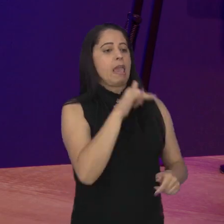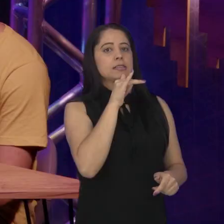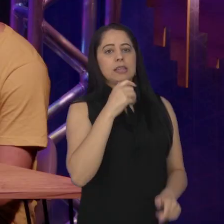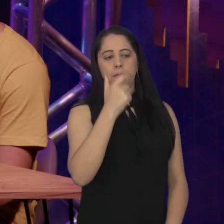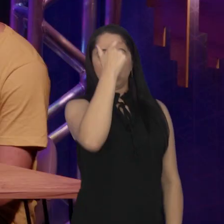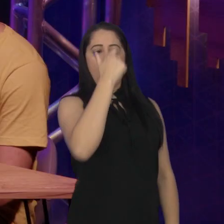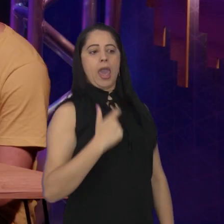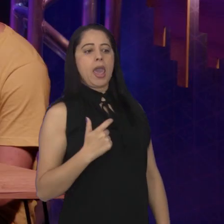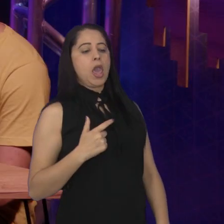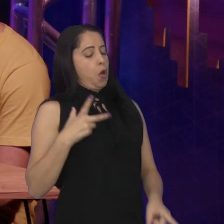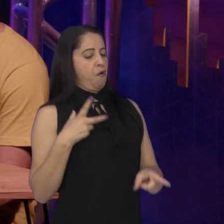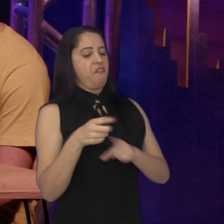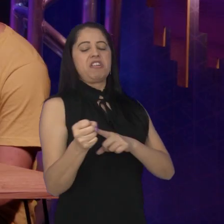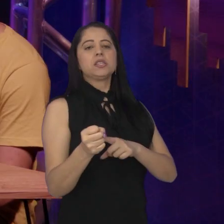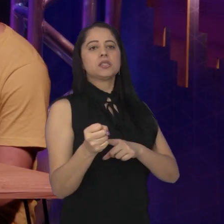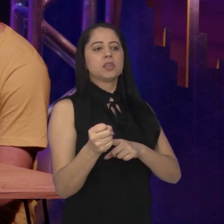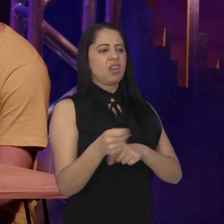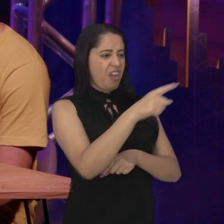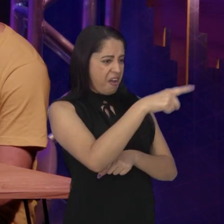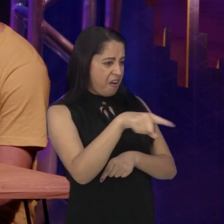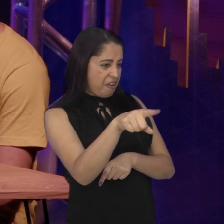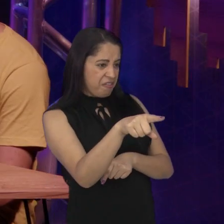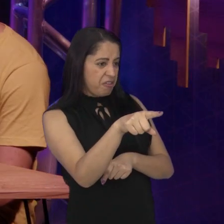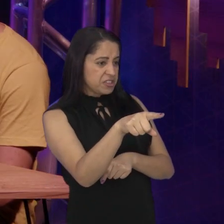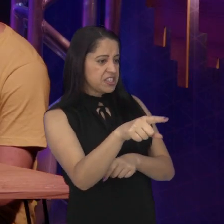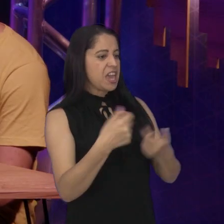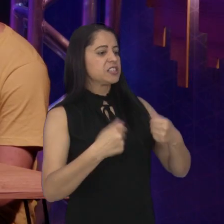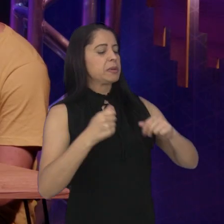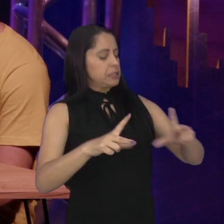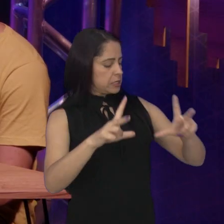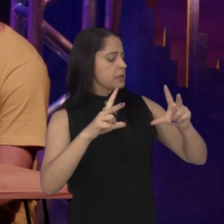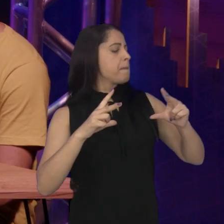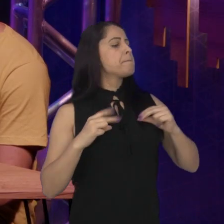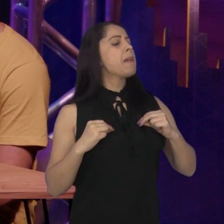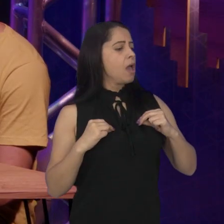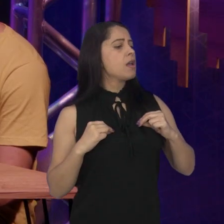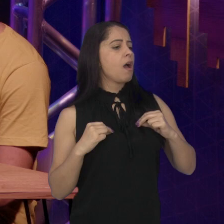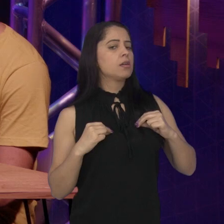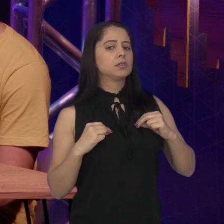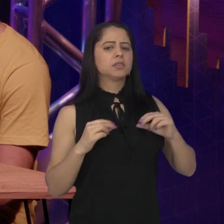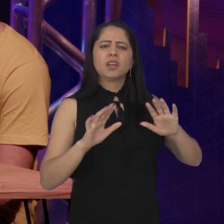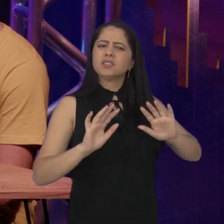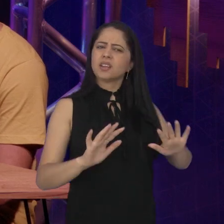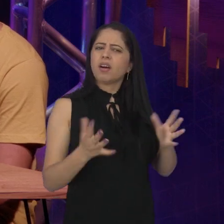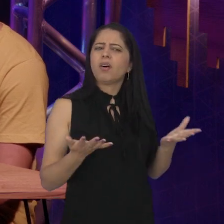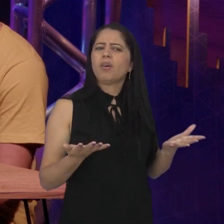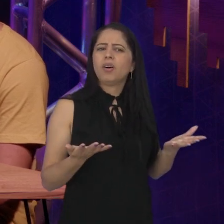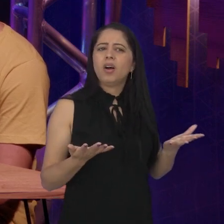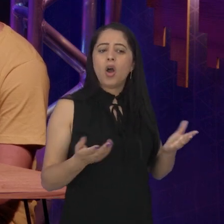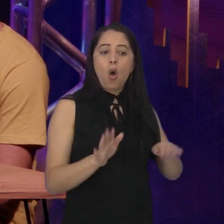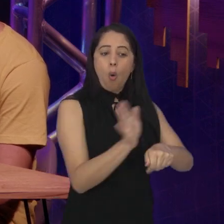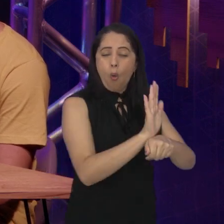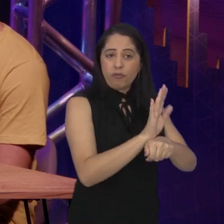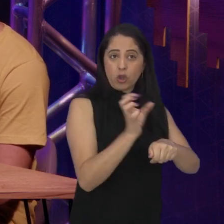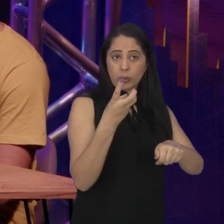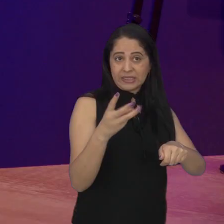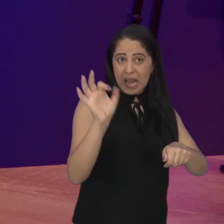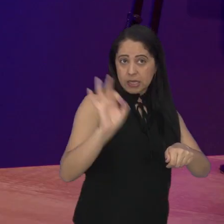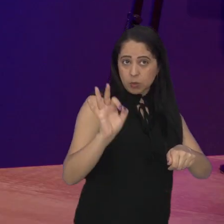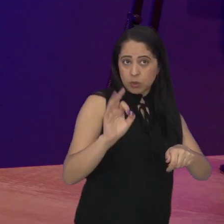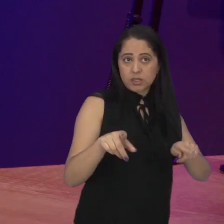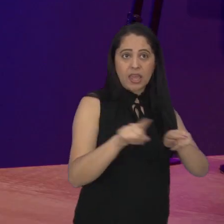eu conquistei, tipo, isso aqui é meu, e vocês que não estão aqui precisam ser merecedores de estarem aqui. Então, tanto